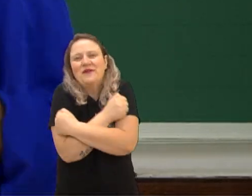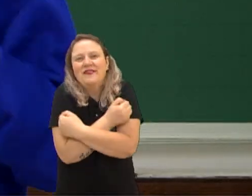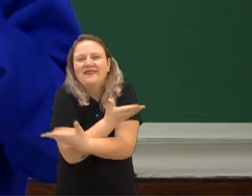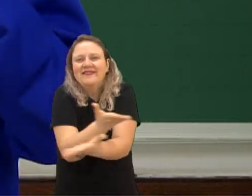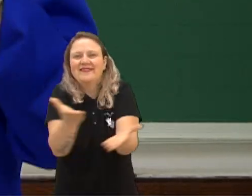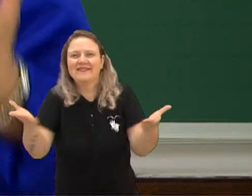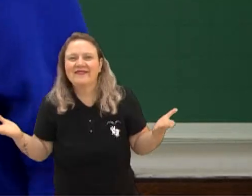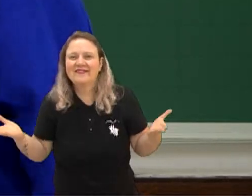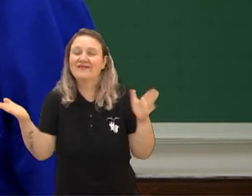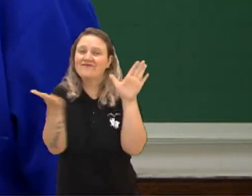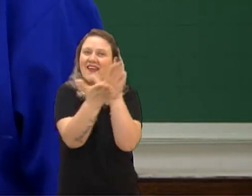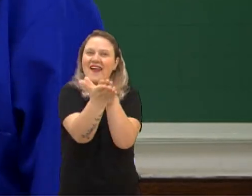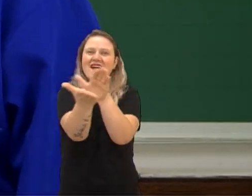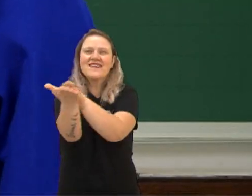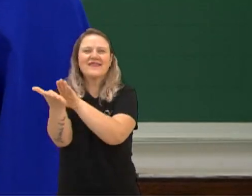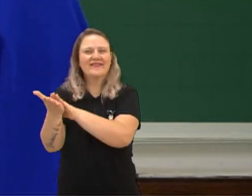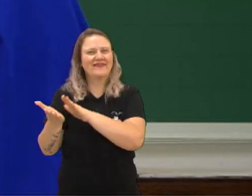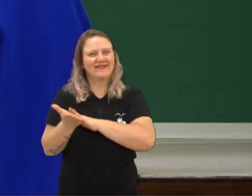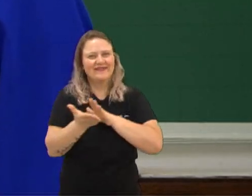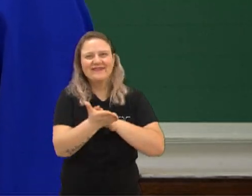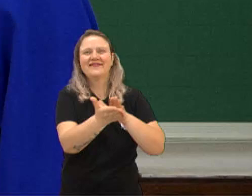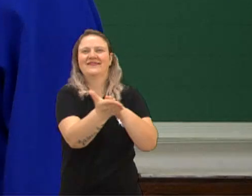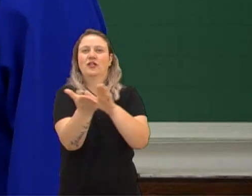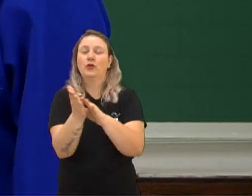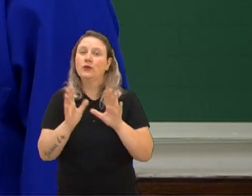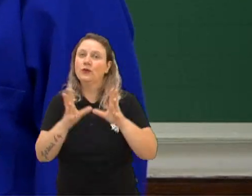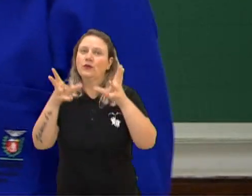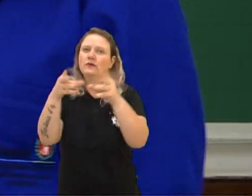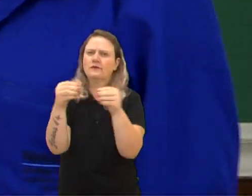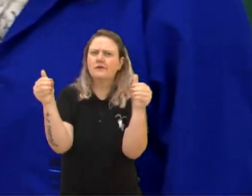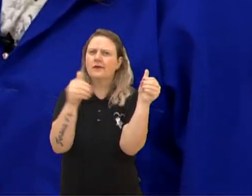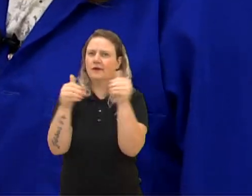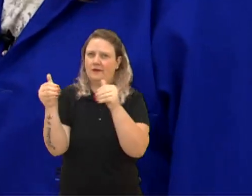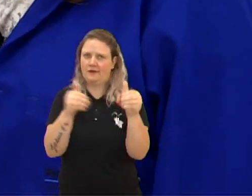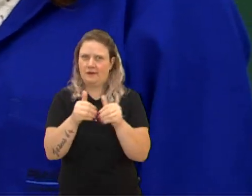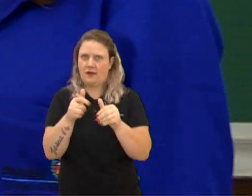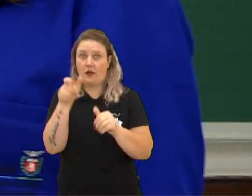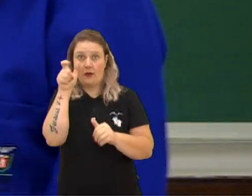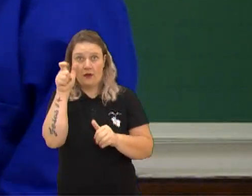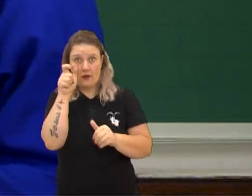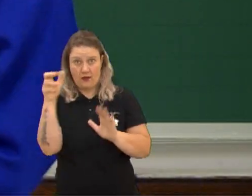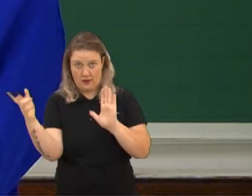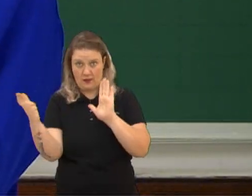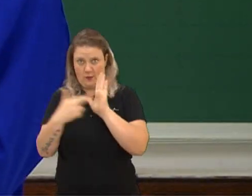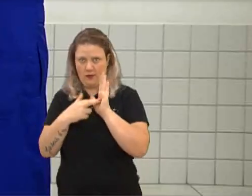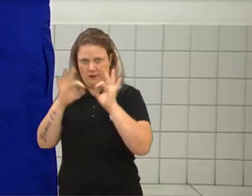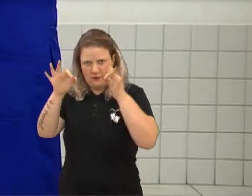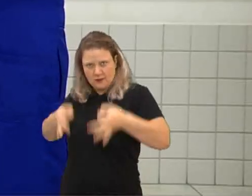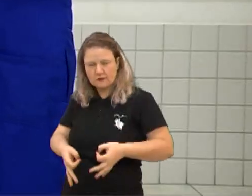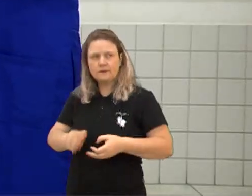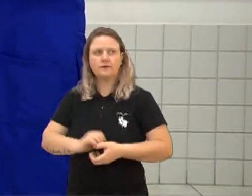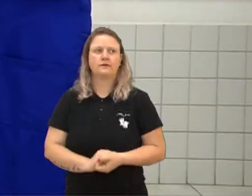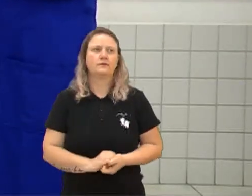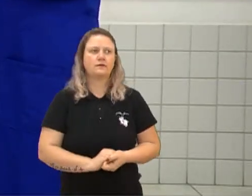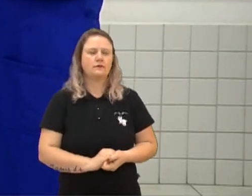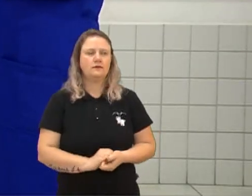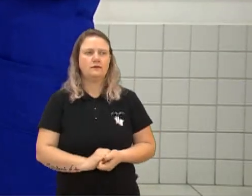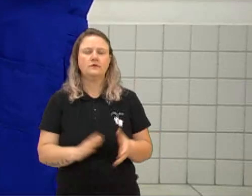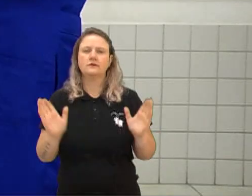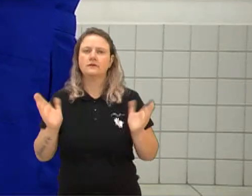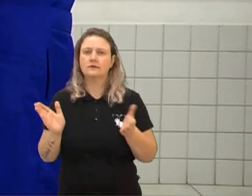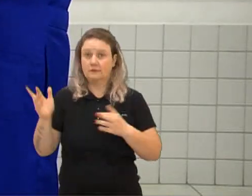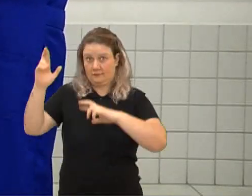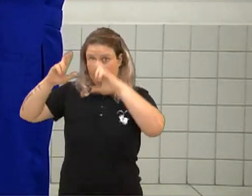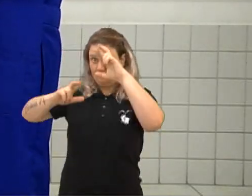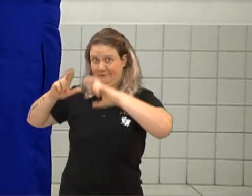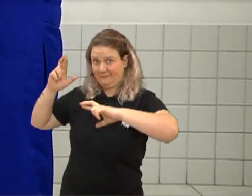vocês. Meus parabéns, vocês que estão participando. E vamos conferir a resposta? Vamos lá? Lindo. Então, galera,